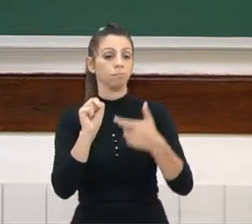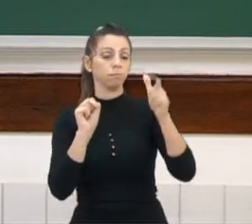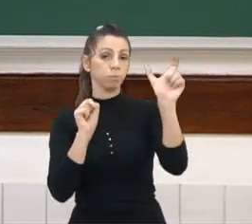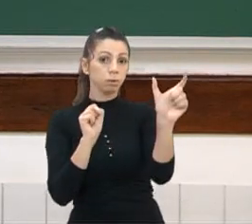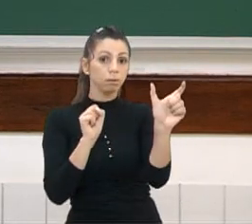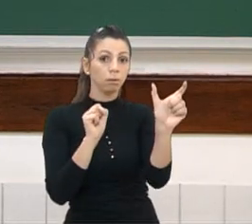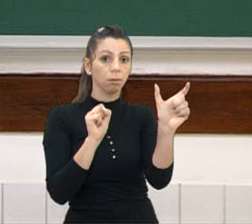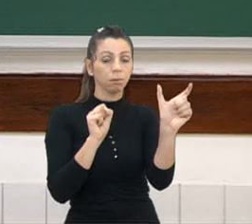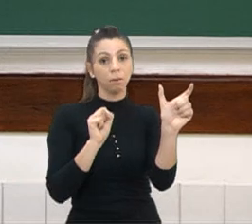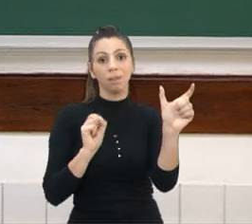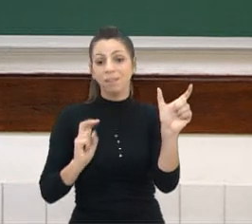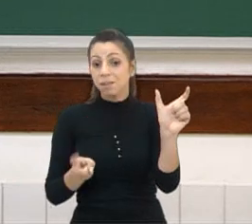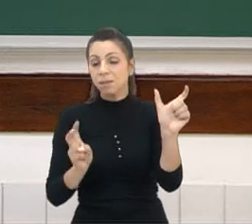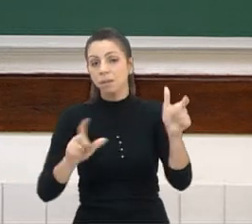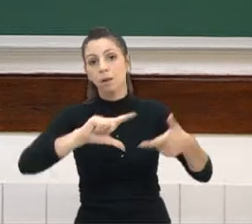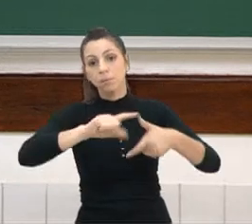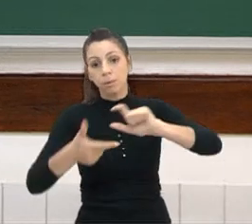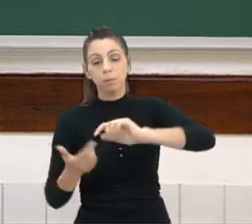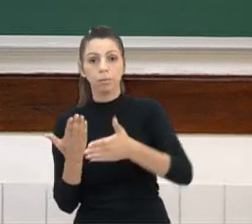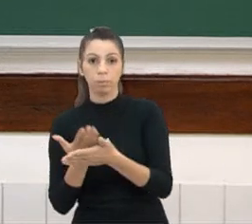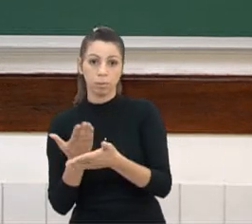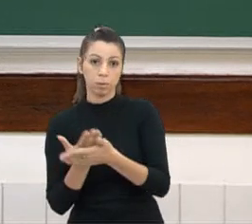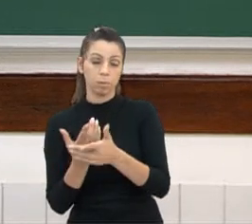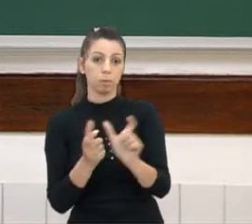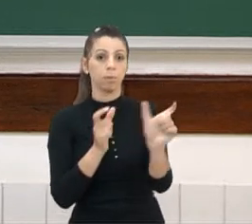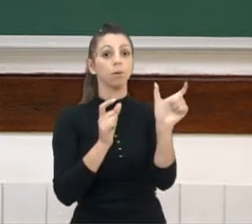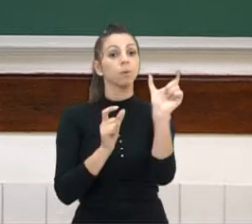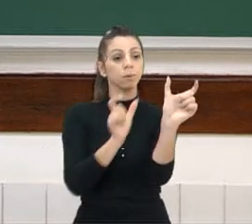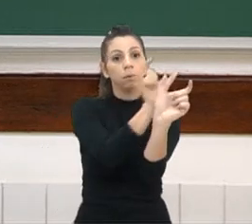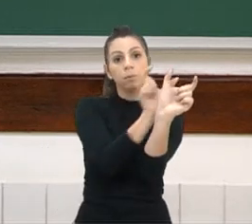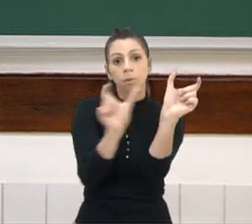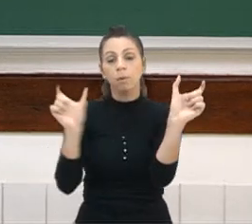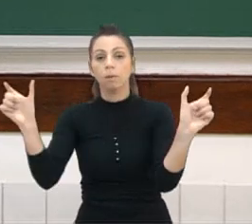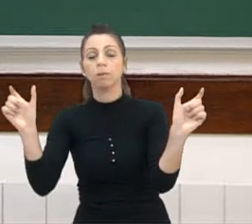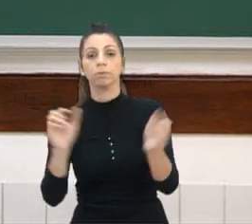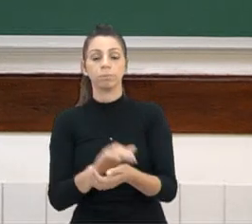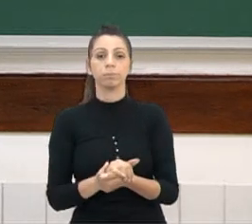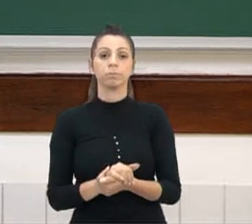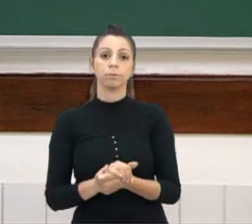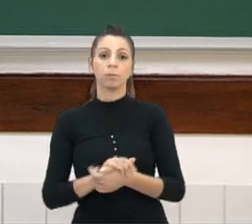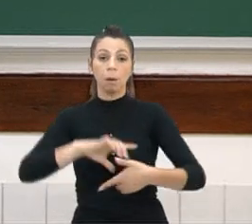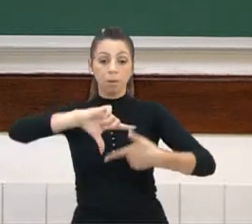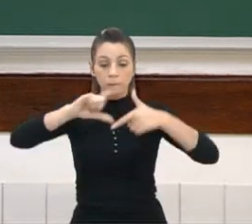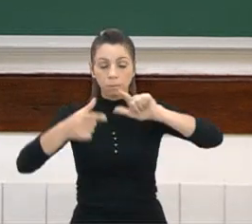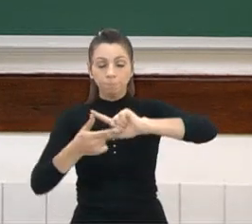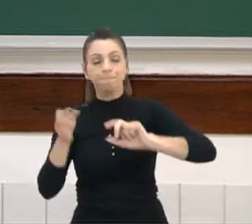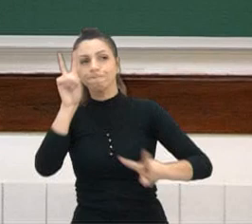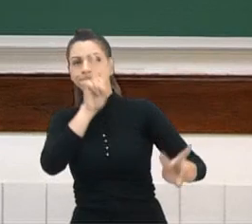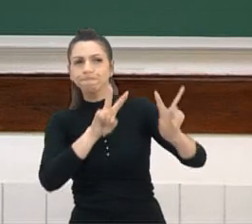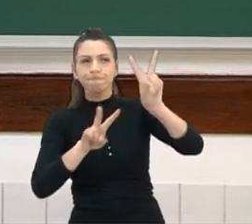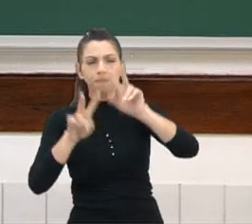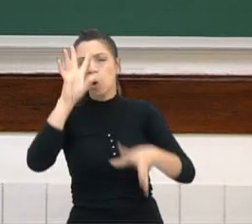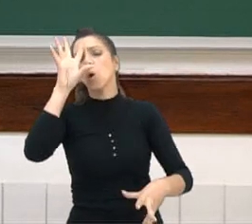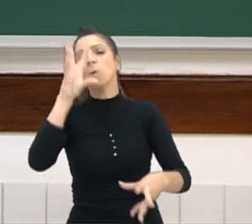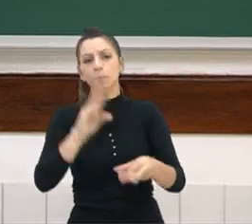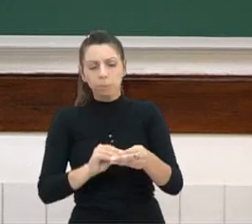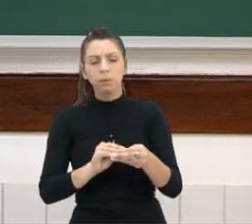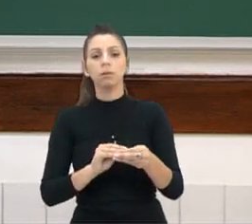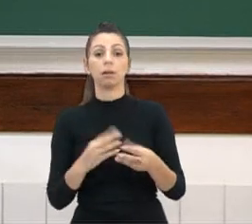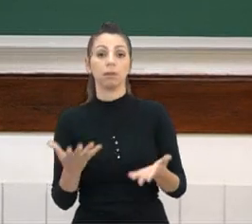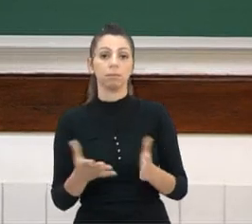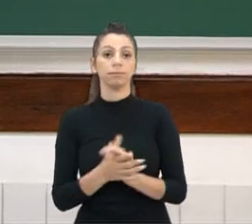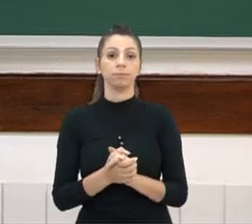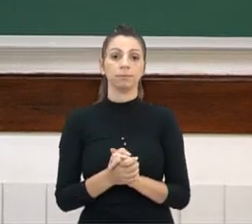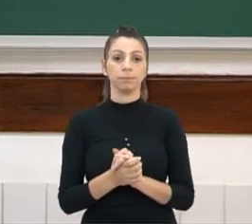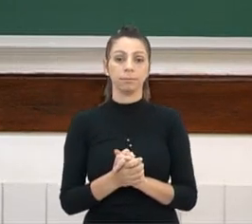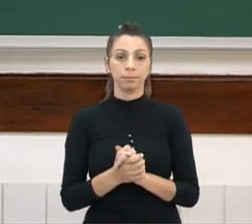carregar a geometria para sempre no estudo de polinômios e no estudo de monômios. A geometria vai nos ajudar a visualizar o que eu estou fazendo, né? Quando você